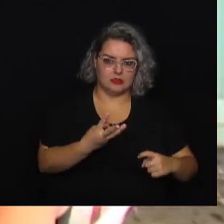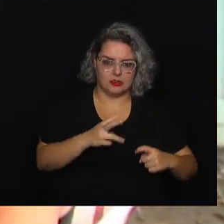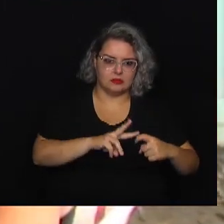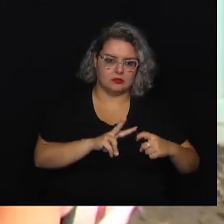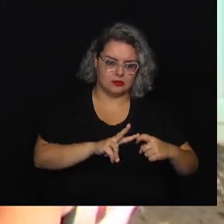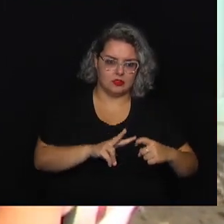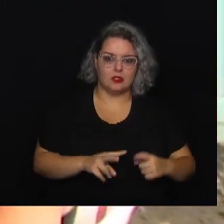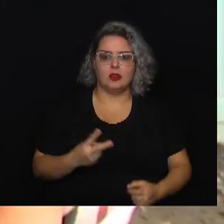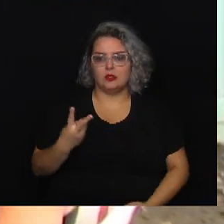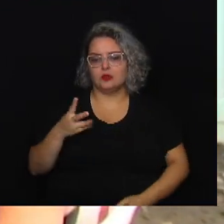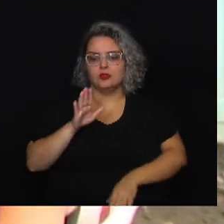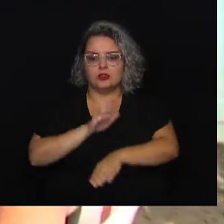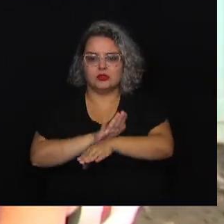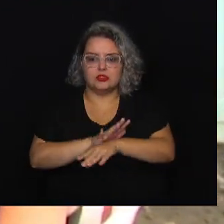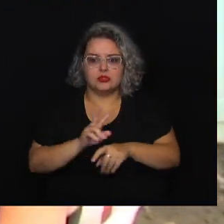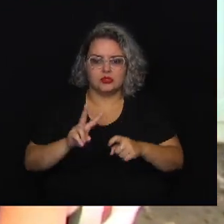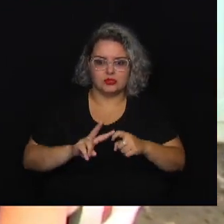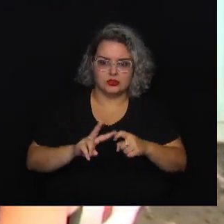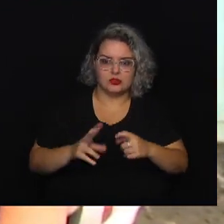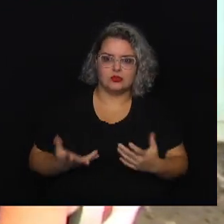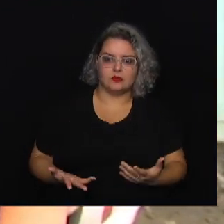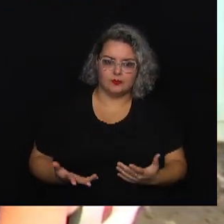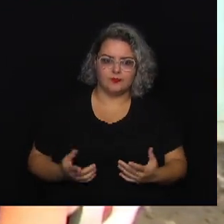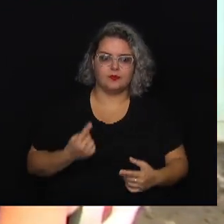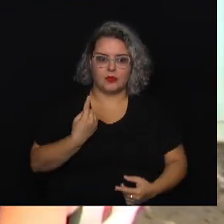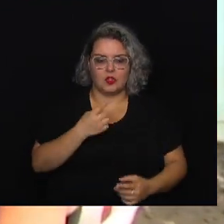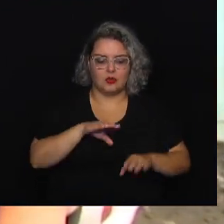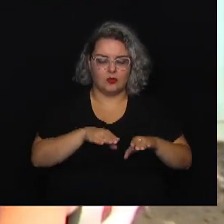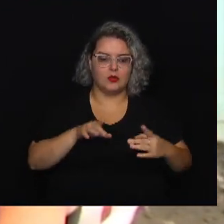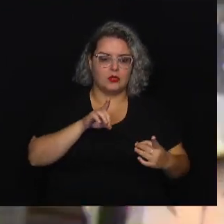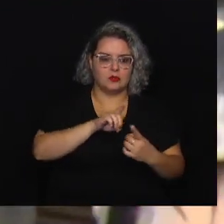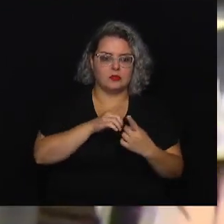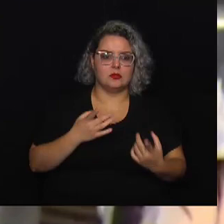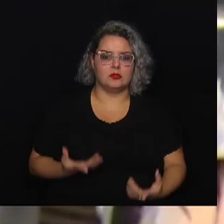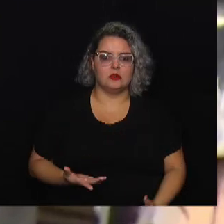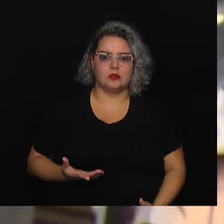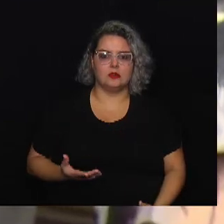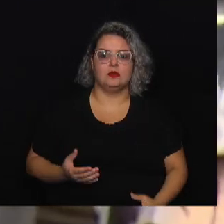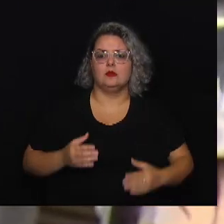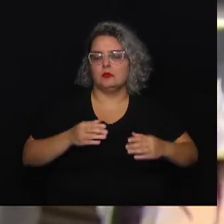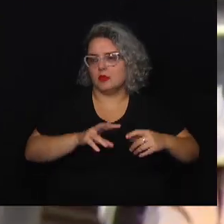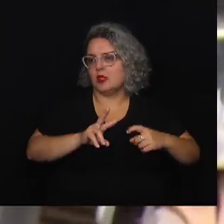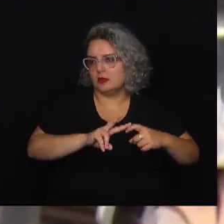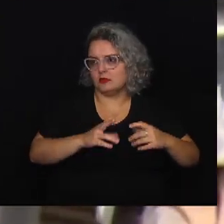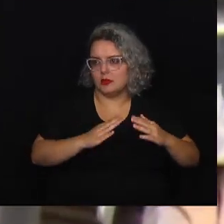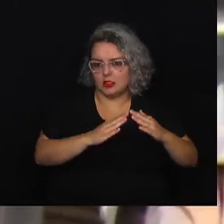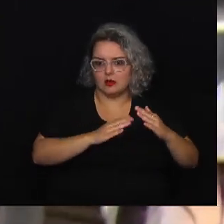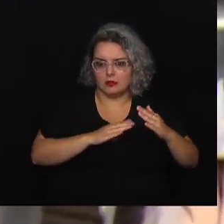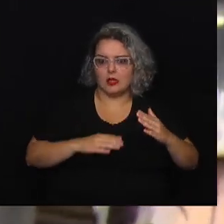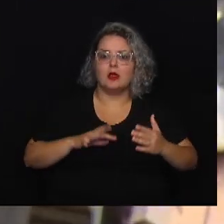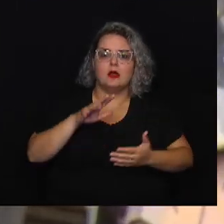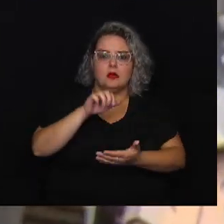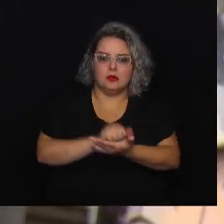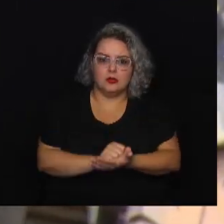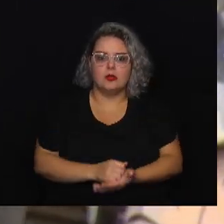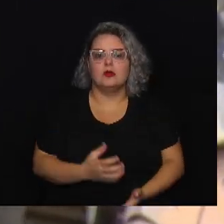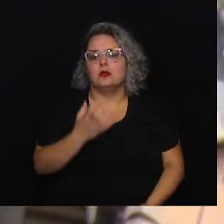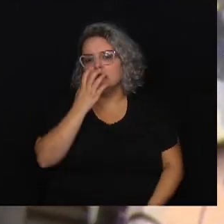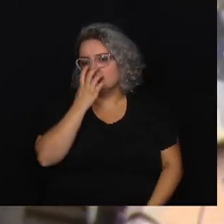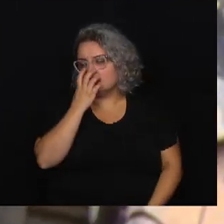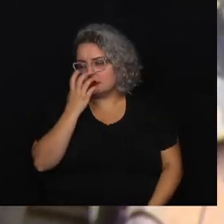2 auxiliares veterinários e um recepcionista. O recepcionista anota tudo, os dados, isso, ele fica o cachorrinho